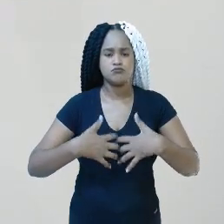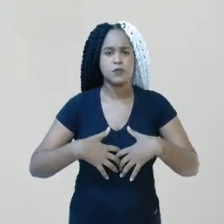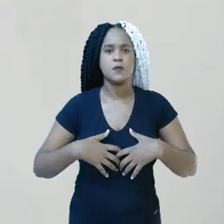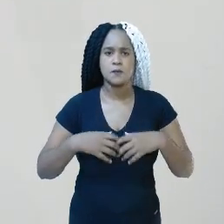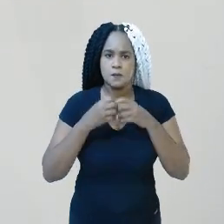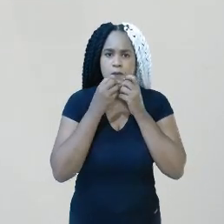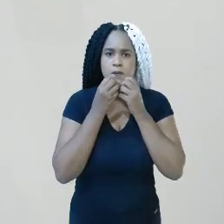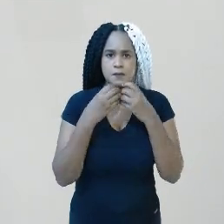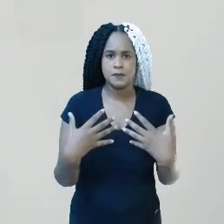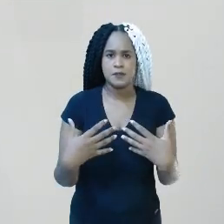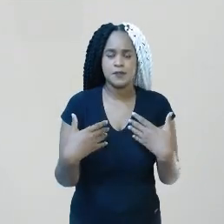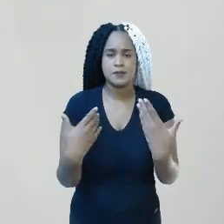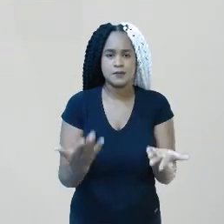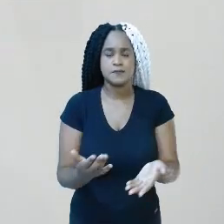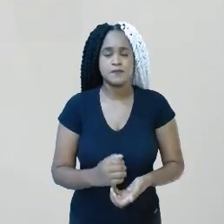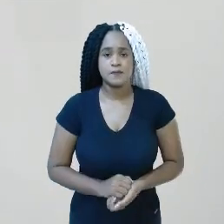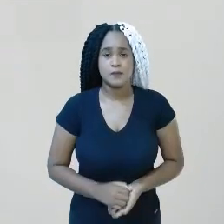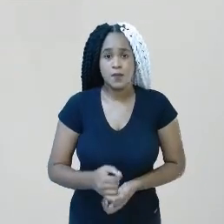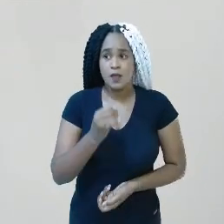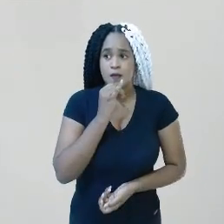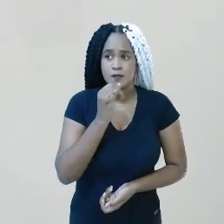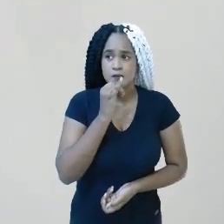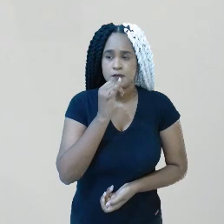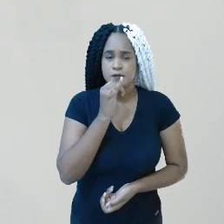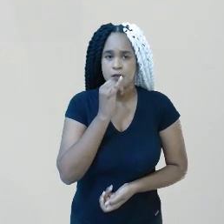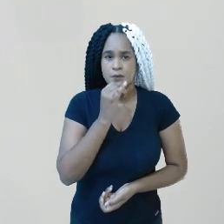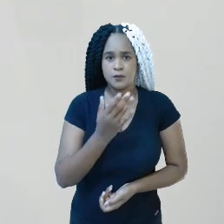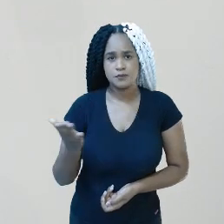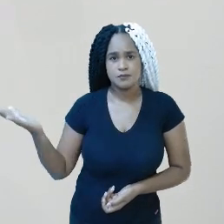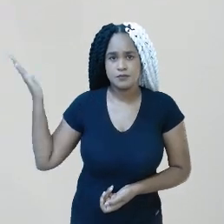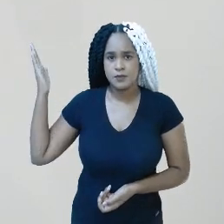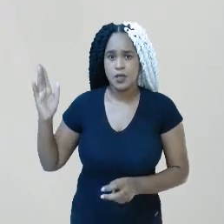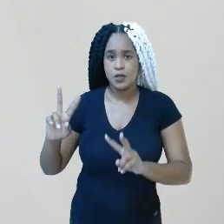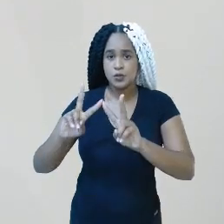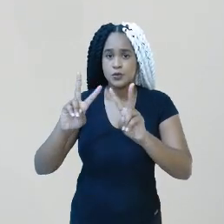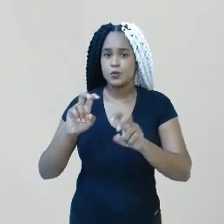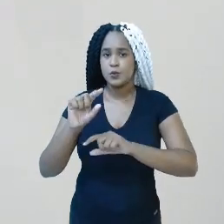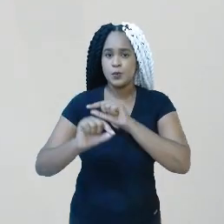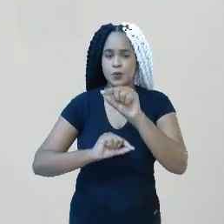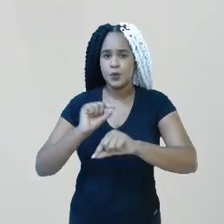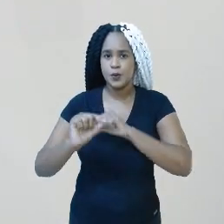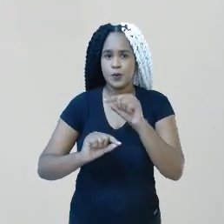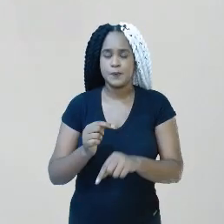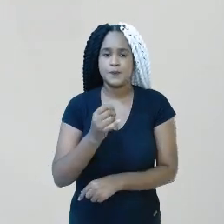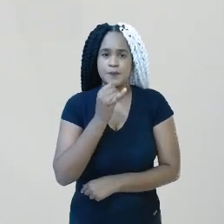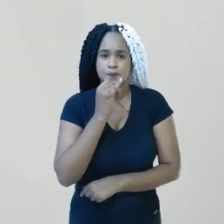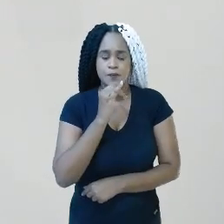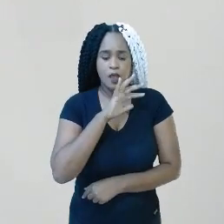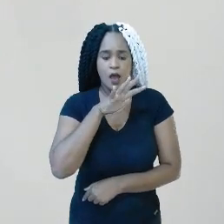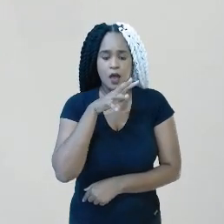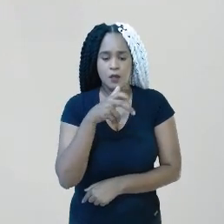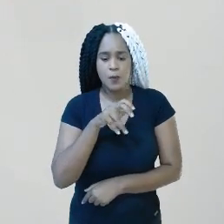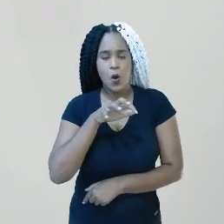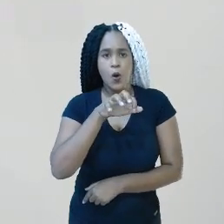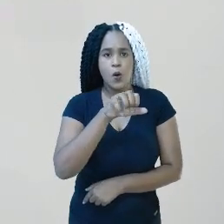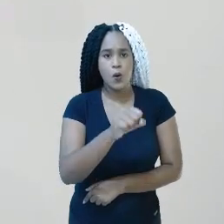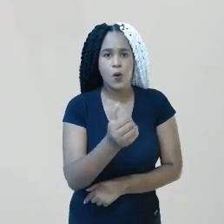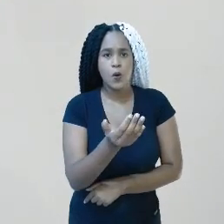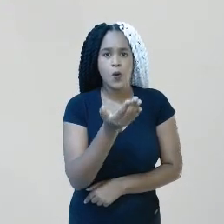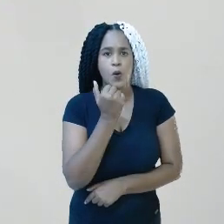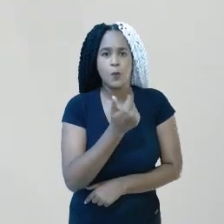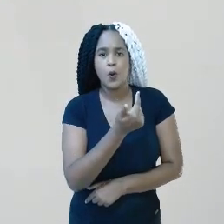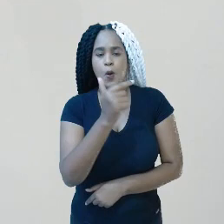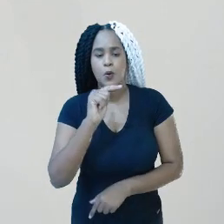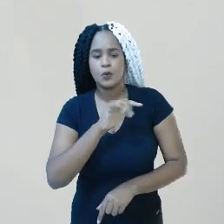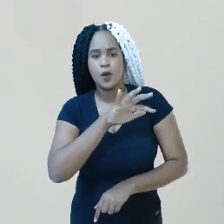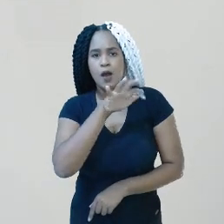funcionamento. Nós temos um exemplo aqui de cadeia alimentar simples. A gente estudou isso em aulas anteriores,